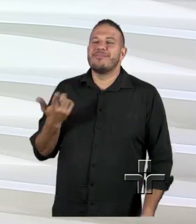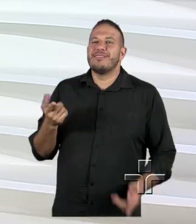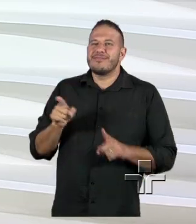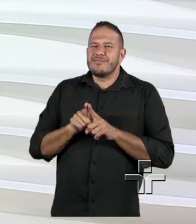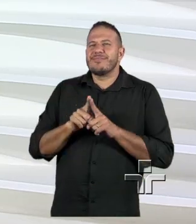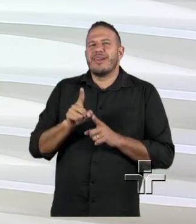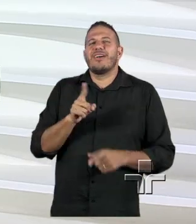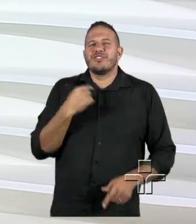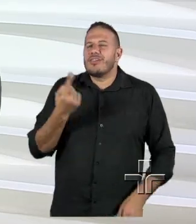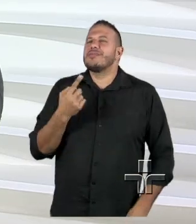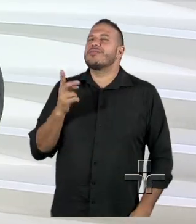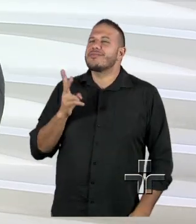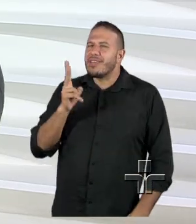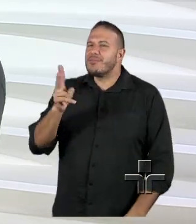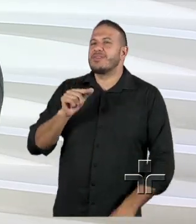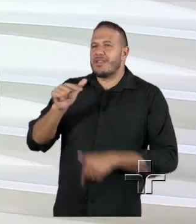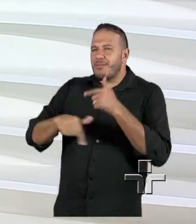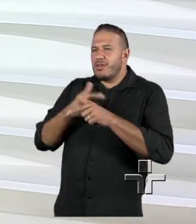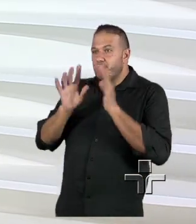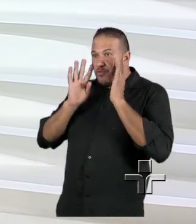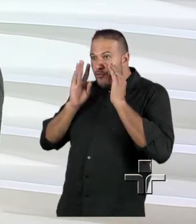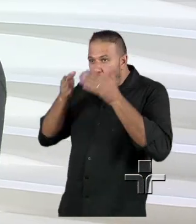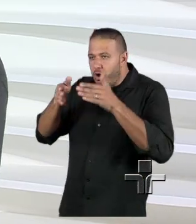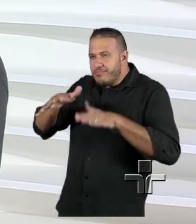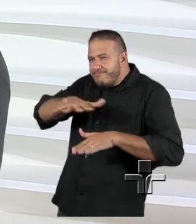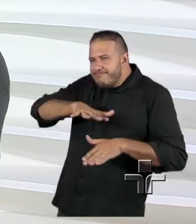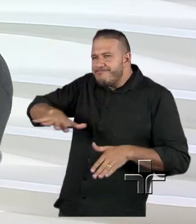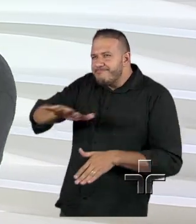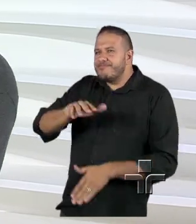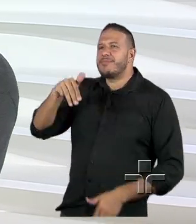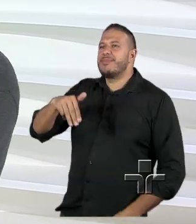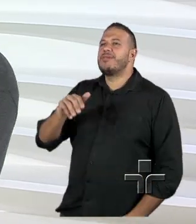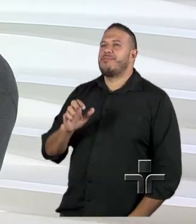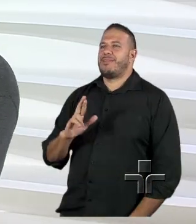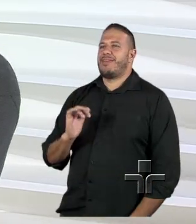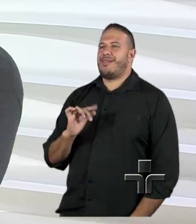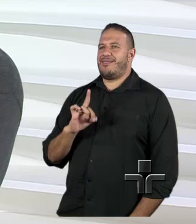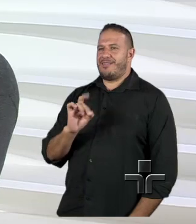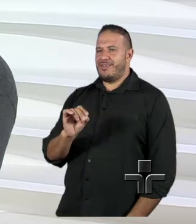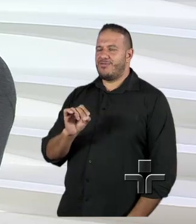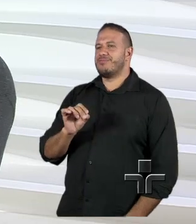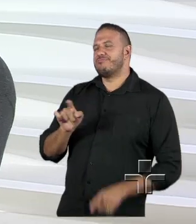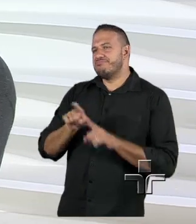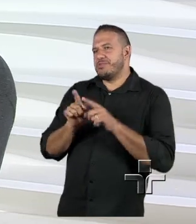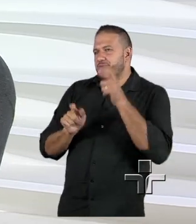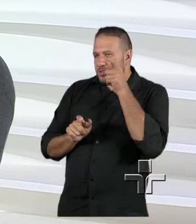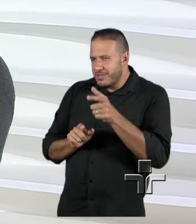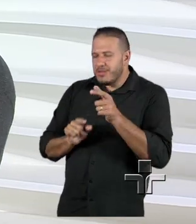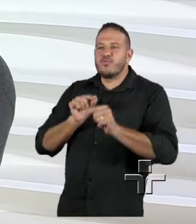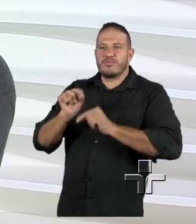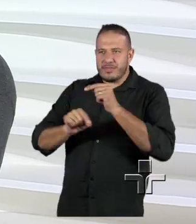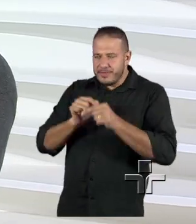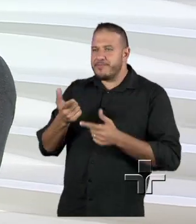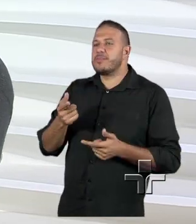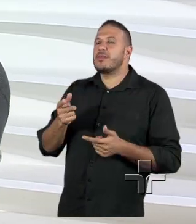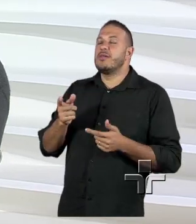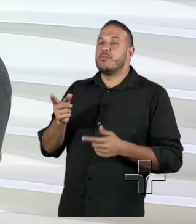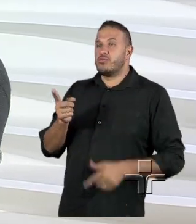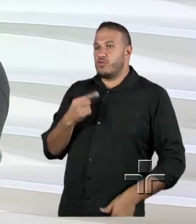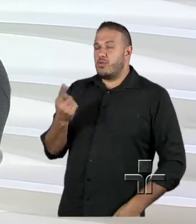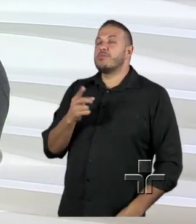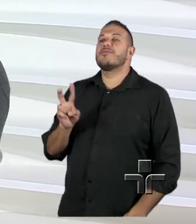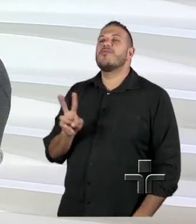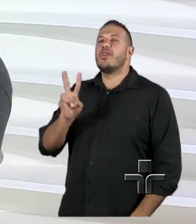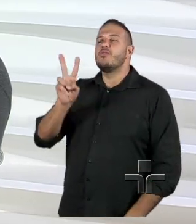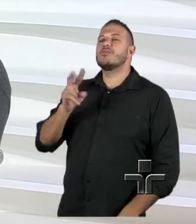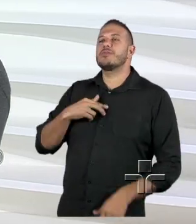a gente sempre trabalhou olhando para o mercado. Então, tem um dado muito bacana, que é o seguinte, um dos nossos valores é